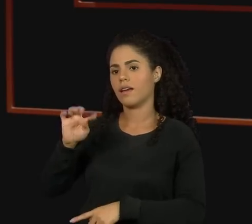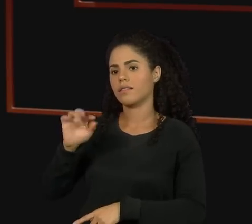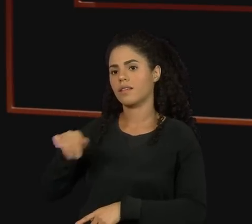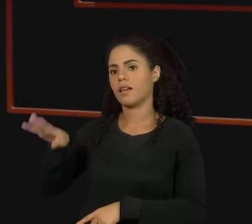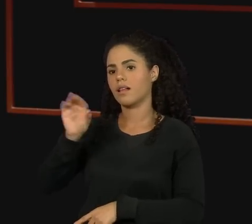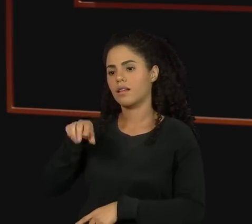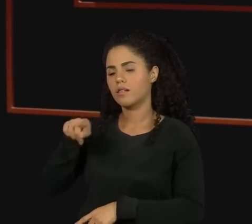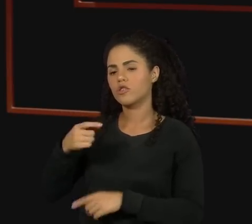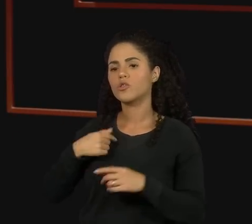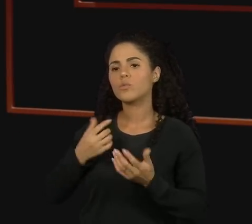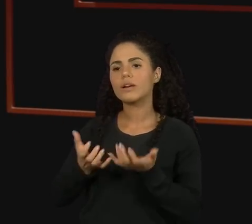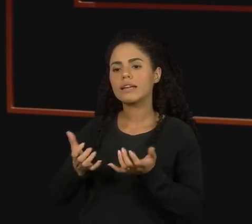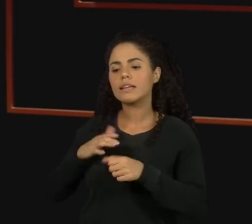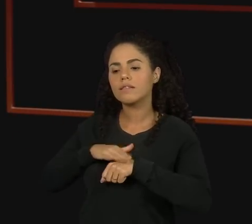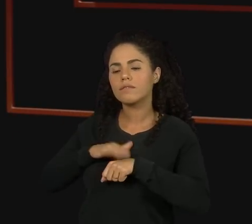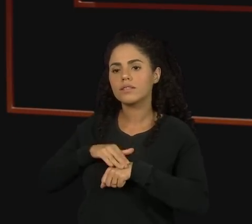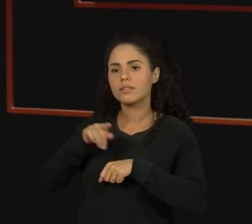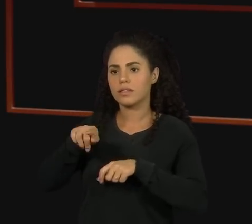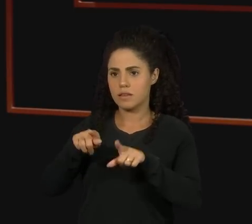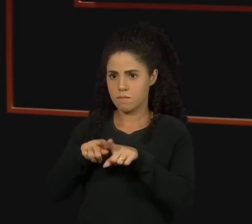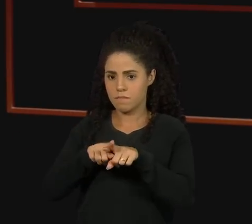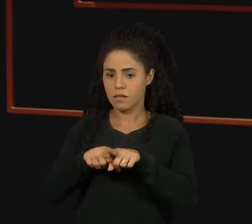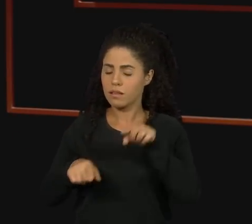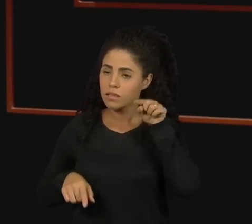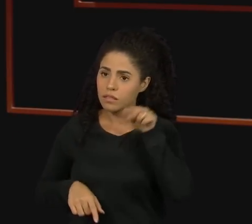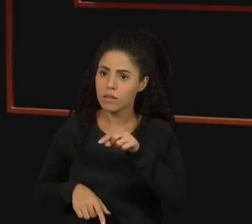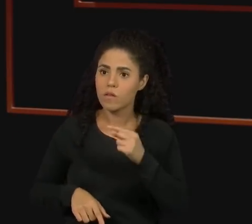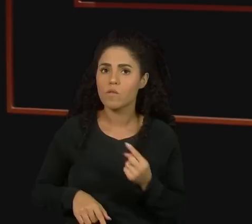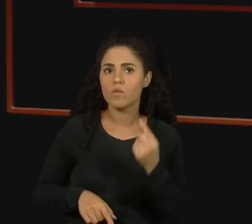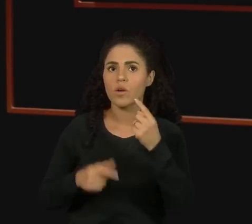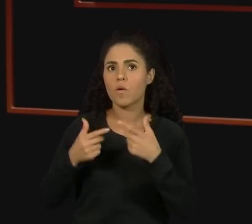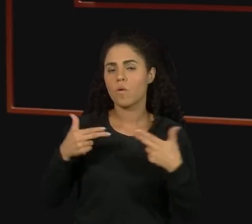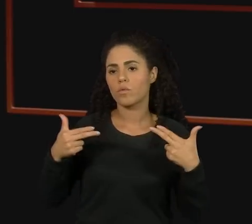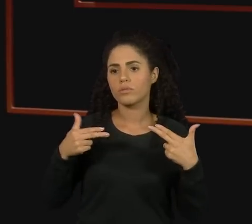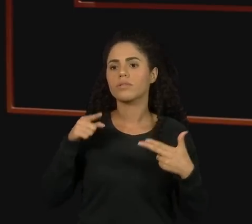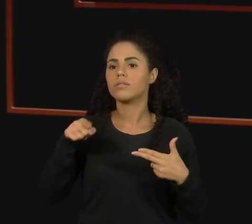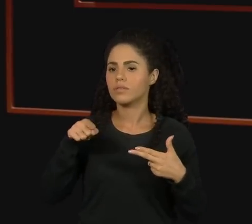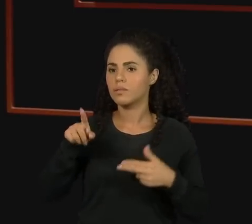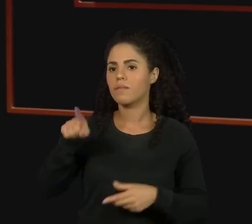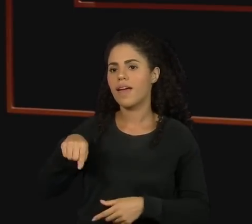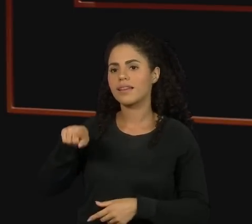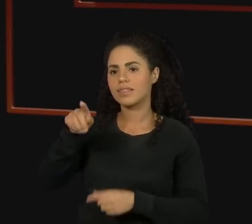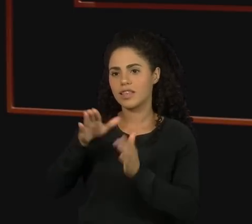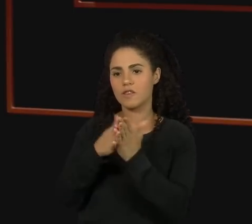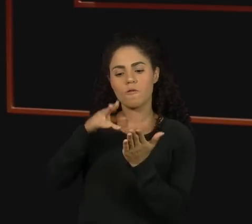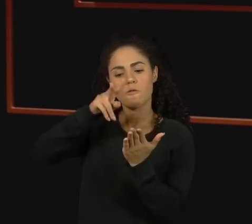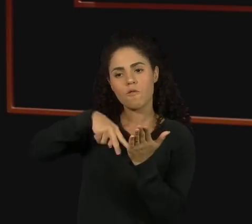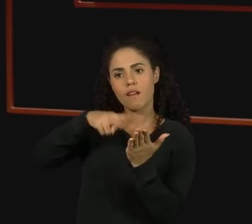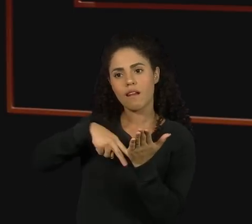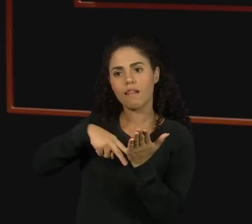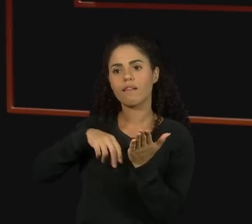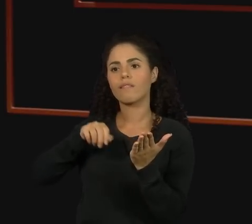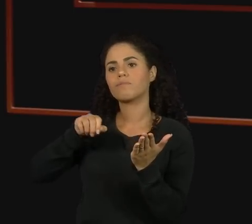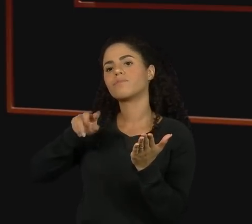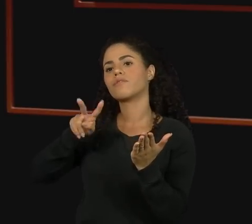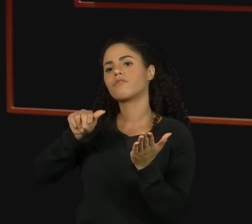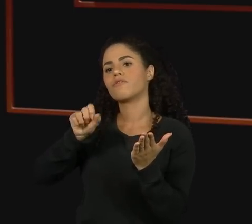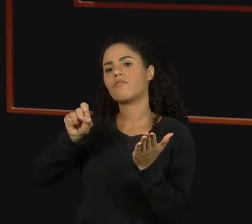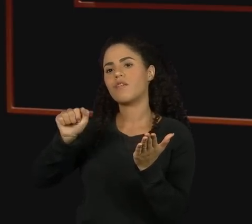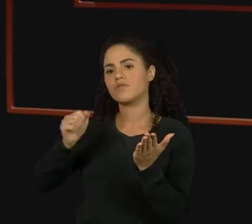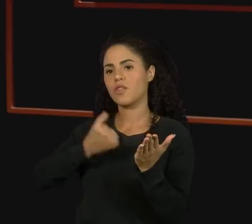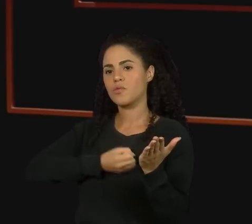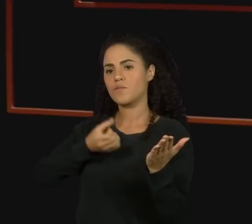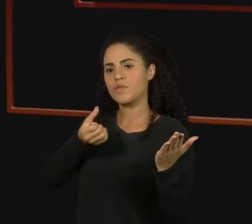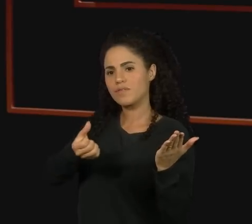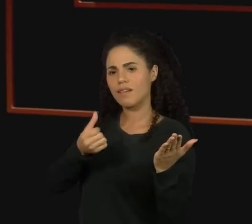tinha vontade de fazer em cena. Então, uma delas era o Valsa número 6. Raquel Librelon fez a